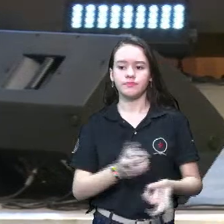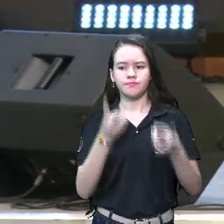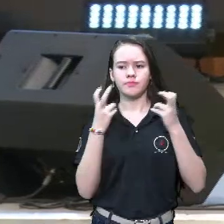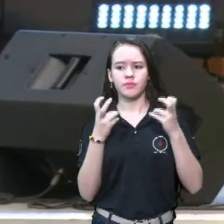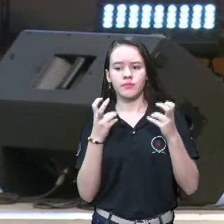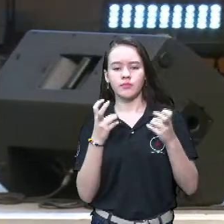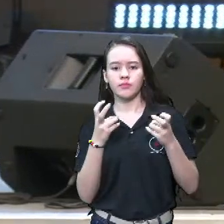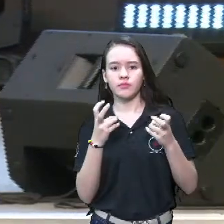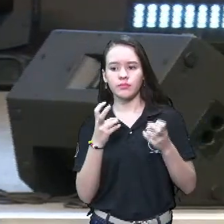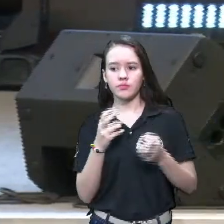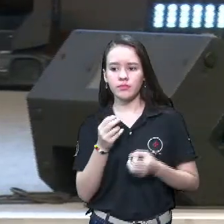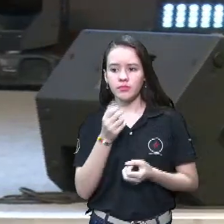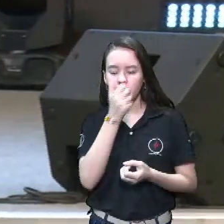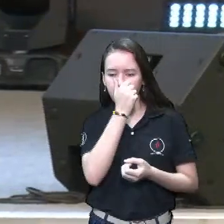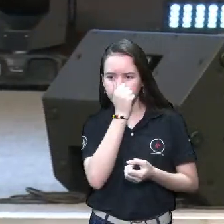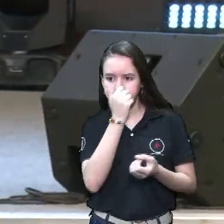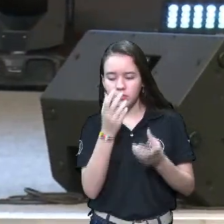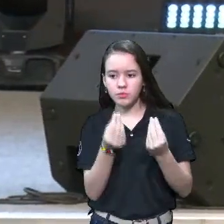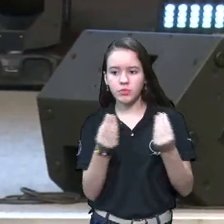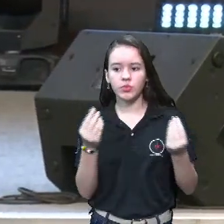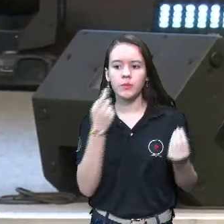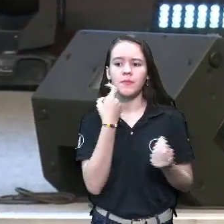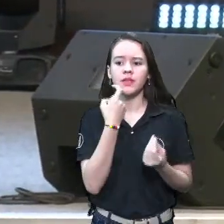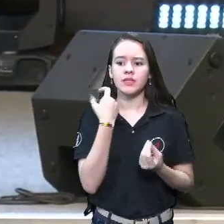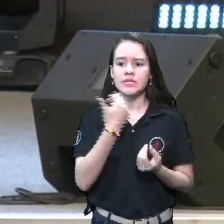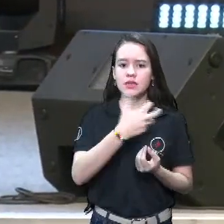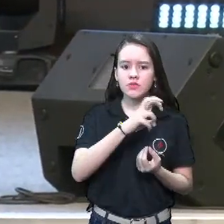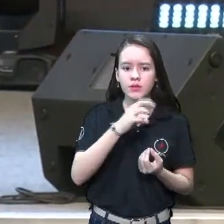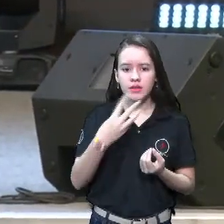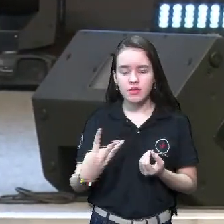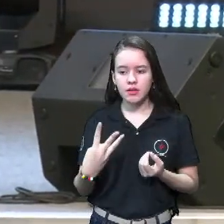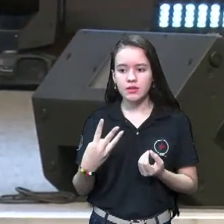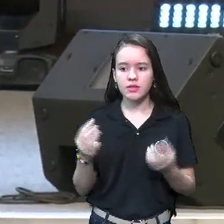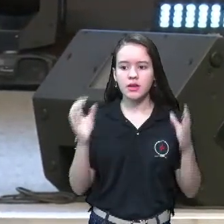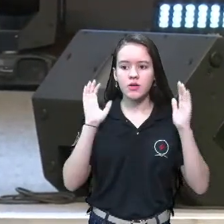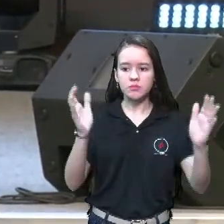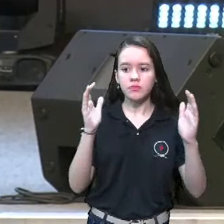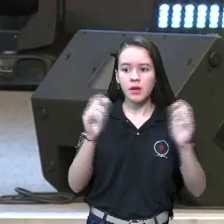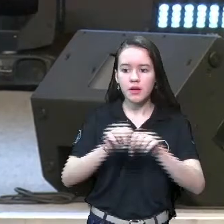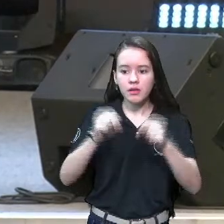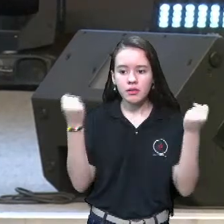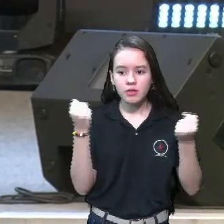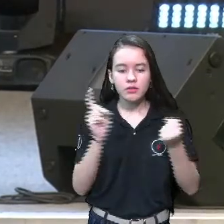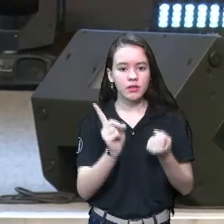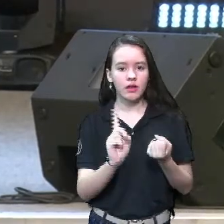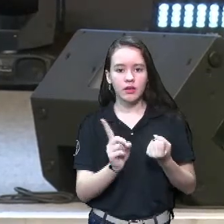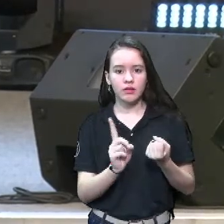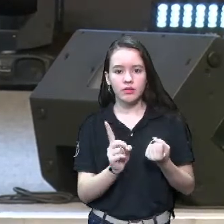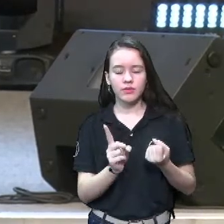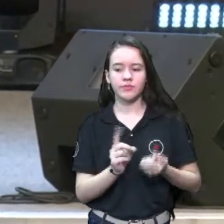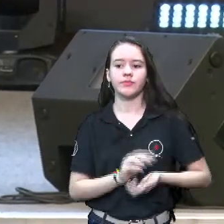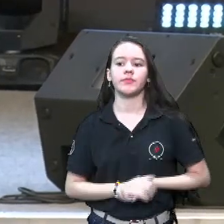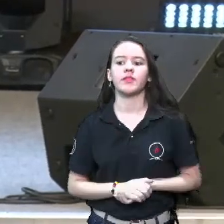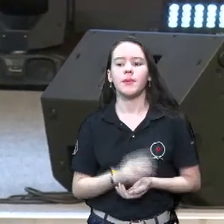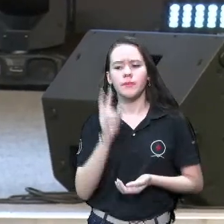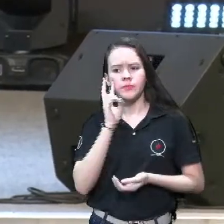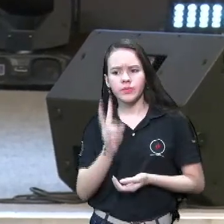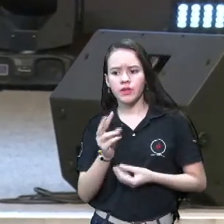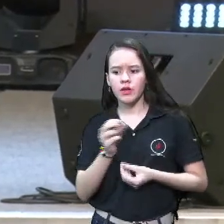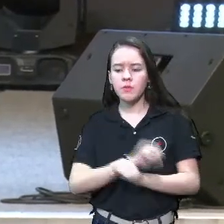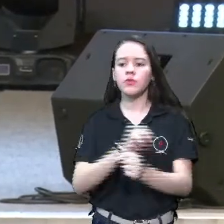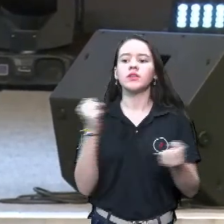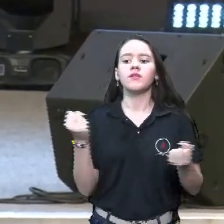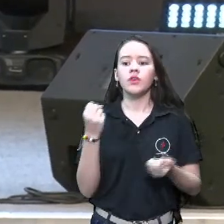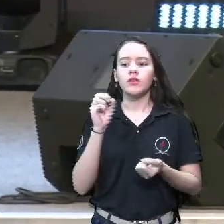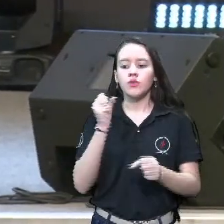peraí, é muito peixe, são 153, eles são grandes e a rede não está rompendo. É como se eles olhassem e falassem, mas não é possível, ela está aguentando